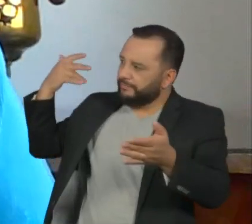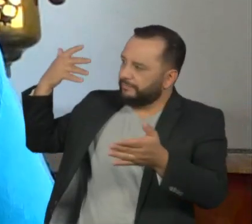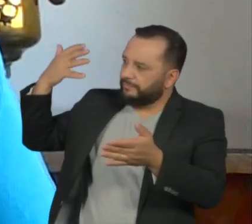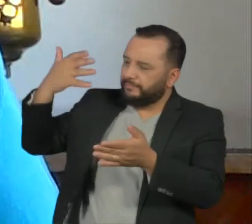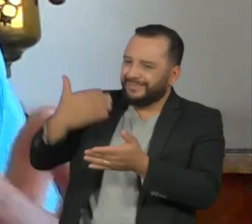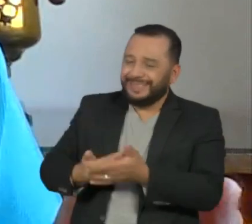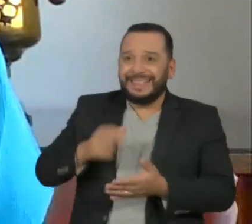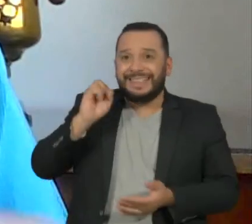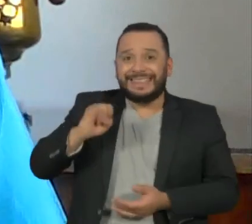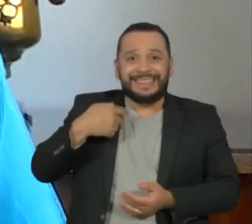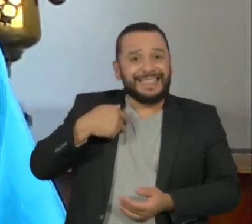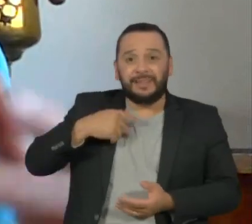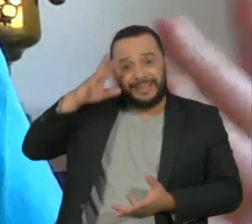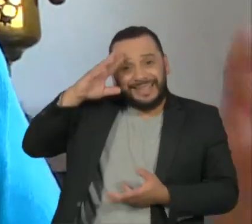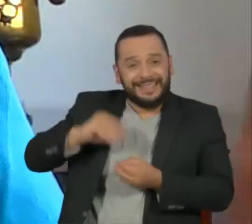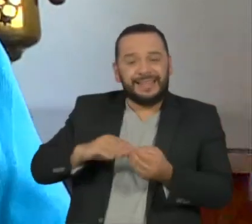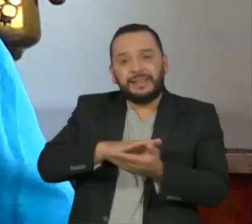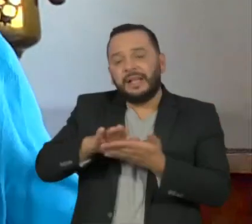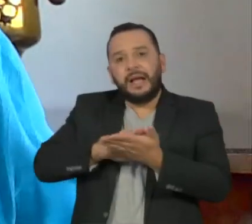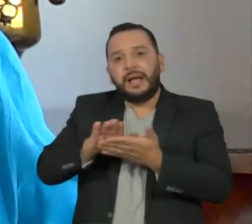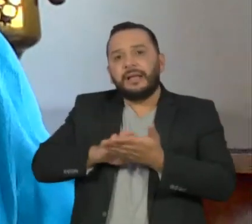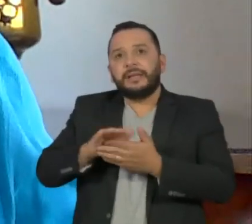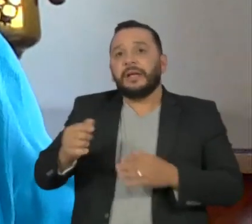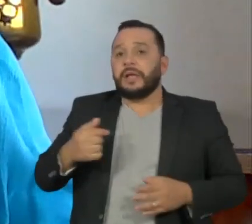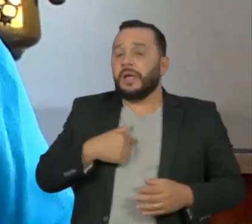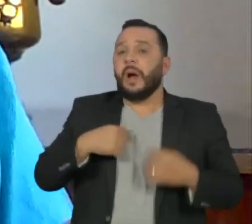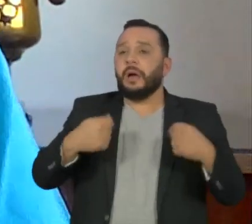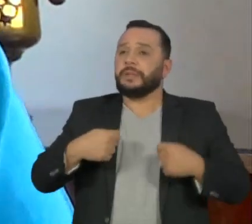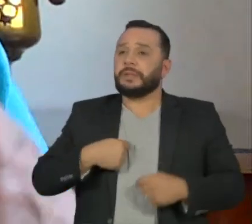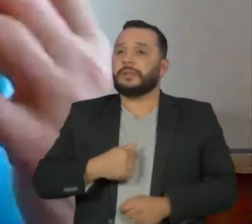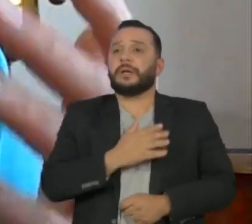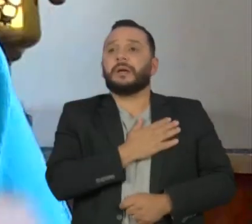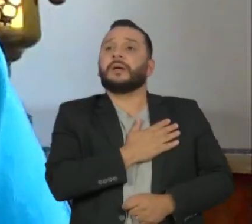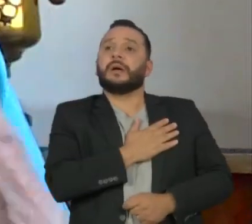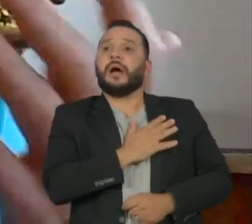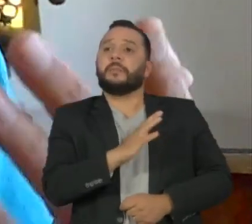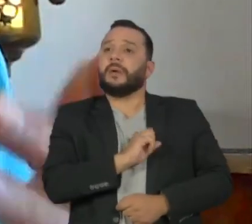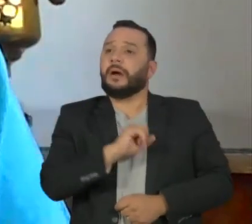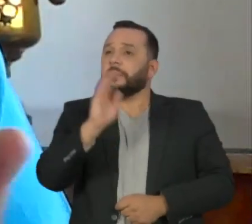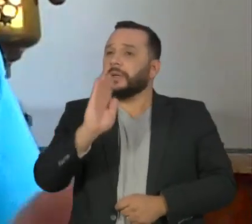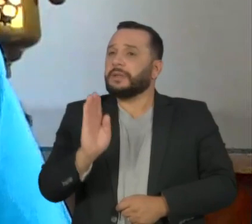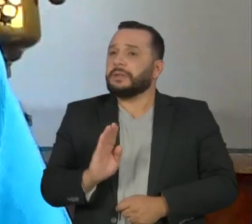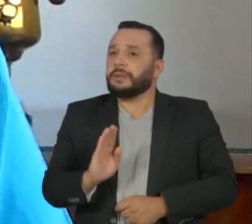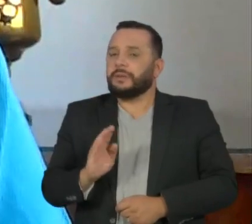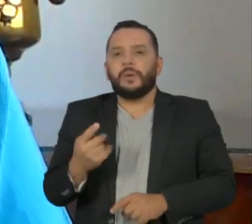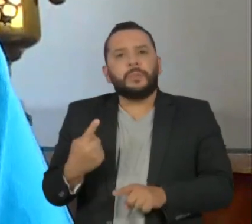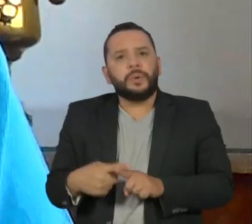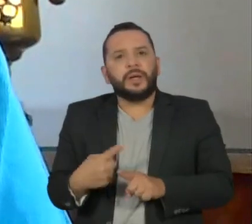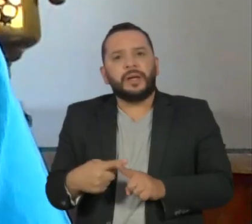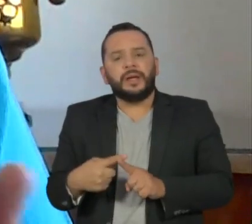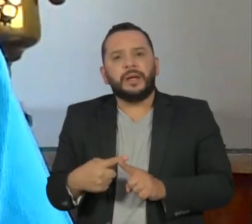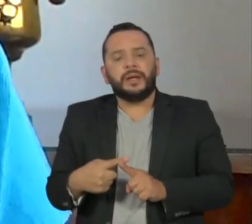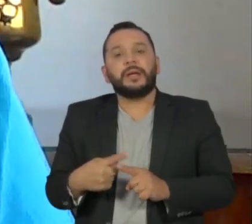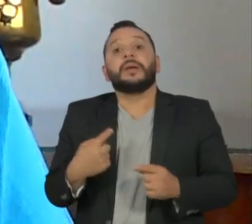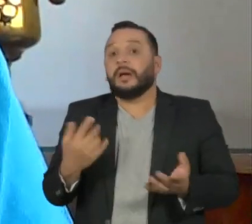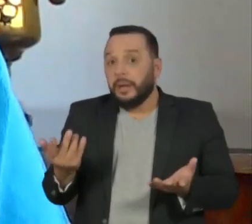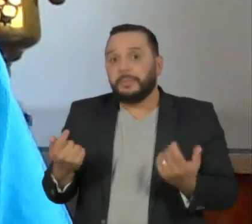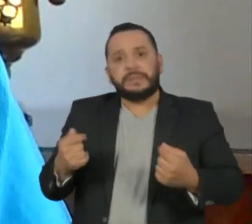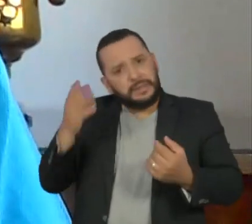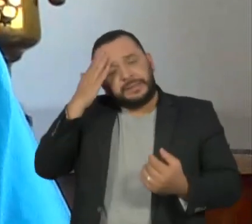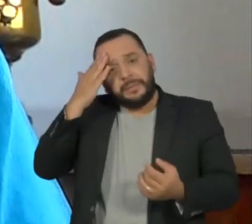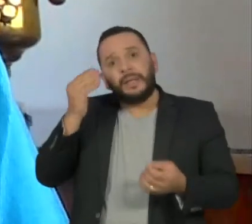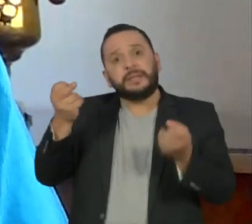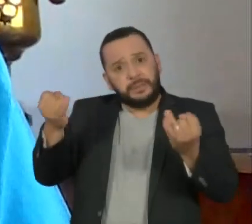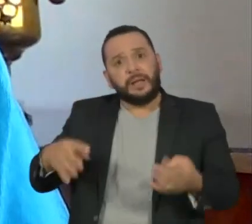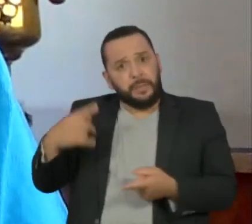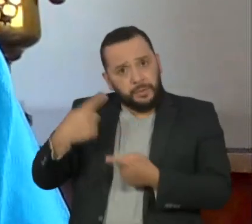você fica cheio de ilusões. Oh, devemos ser patriotas. Fica sendo uma coisa abstrata, boba, como se ser